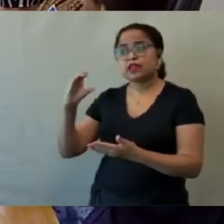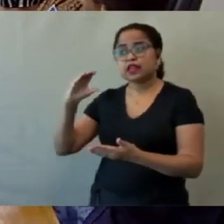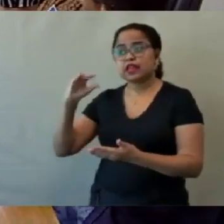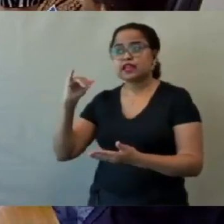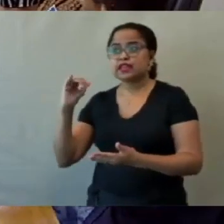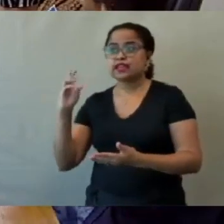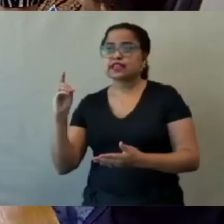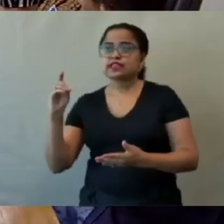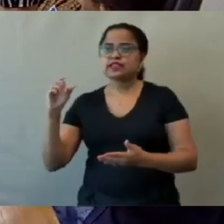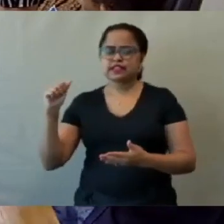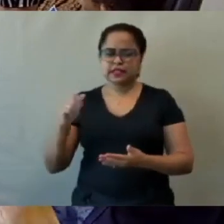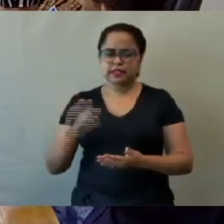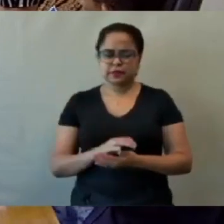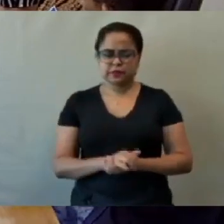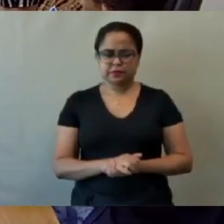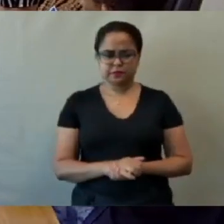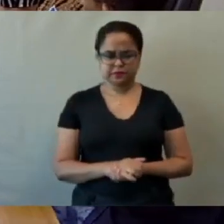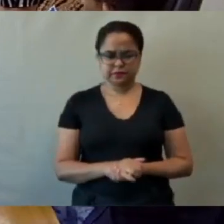falas.